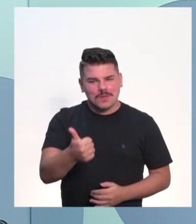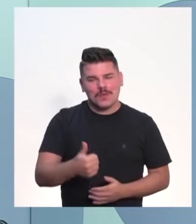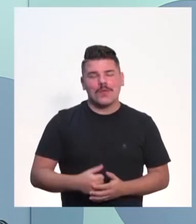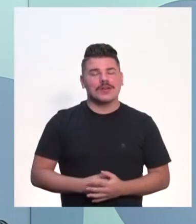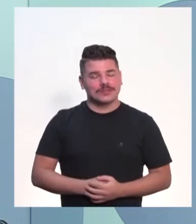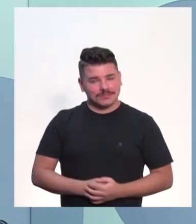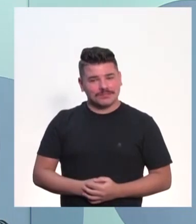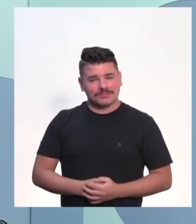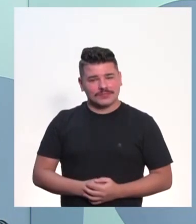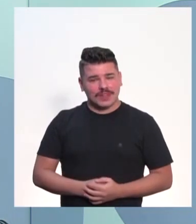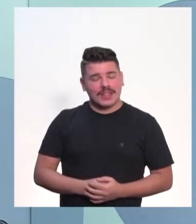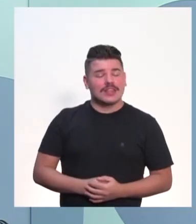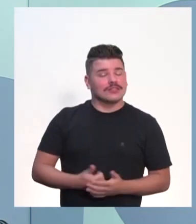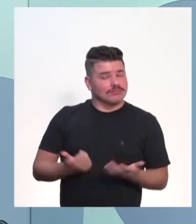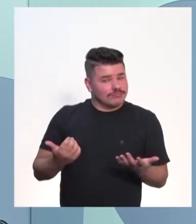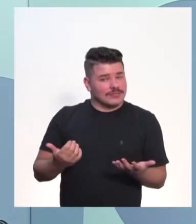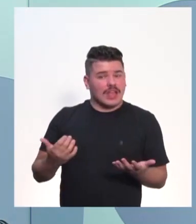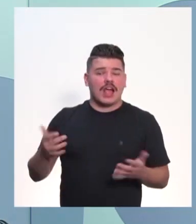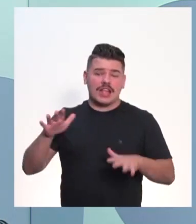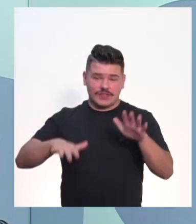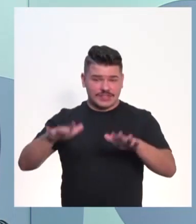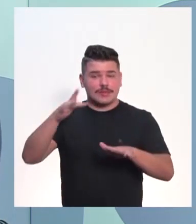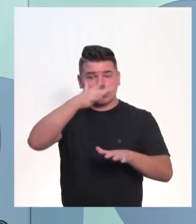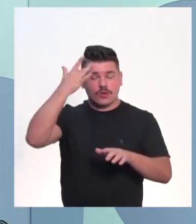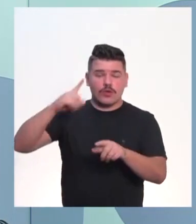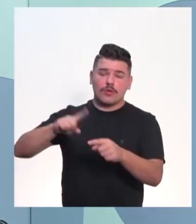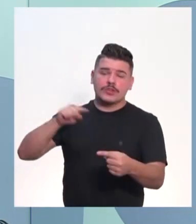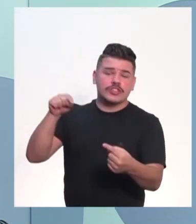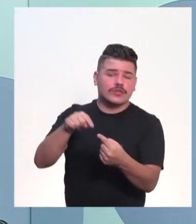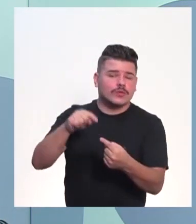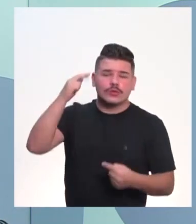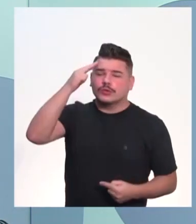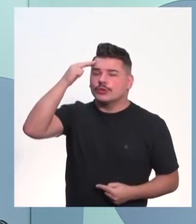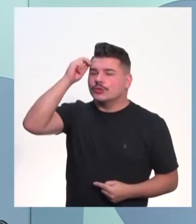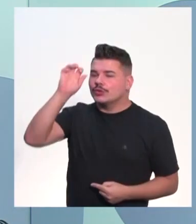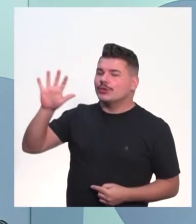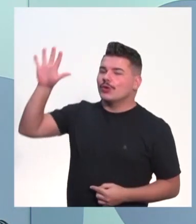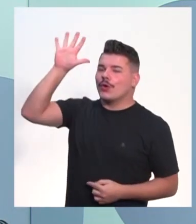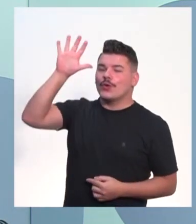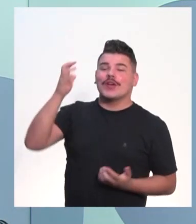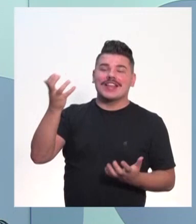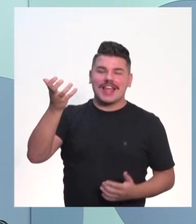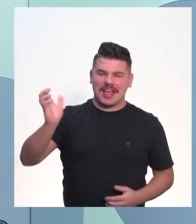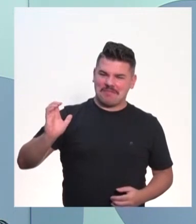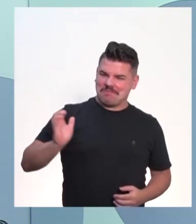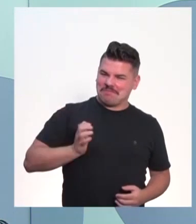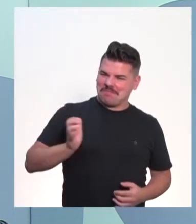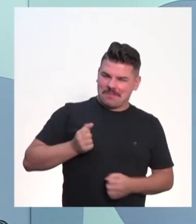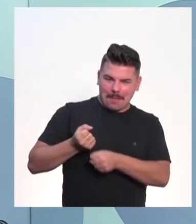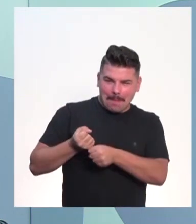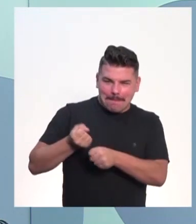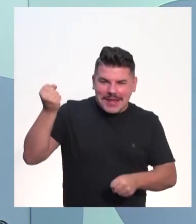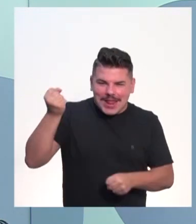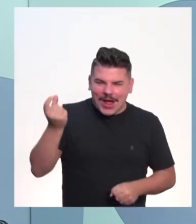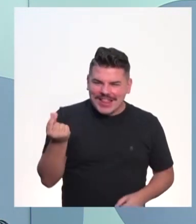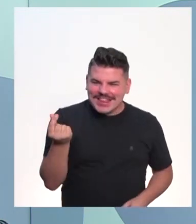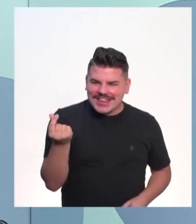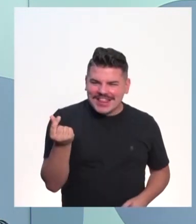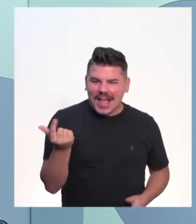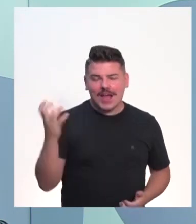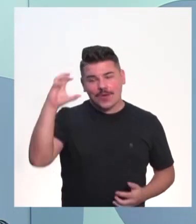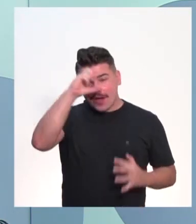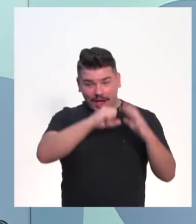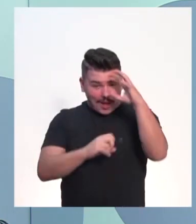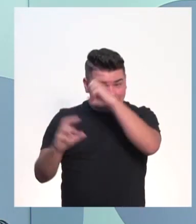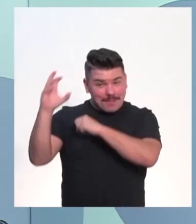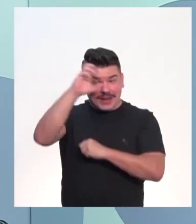relacionadas a atingir coisas, por um exemplo, como ser milionário, como aprender novas coisas,